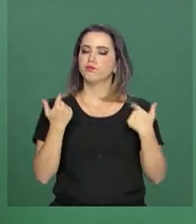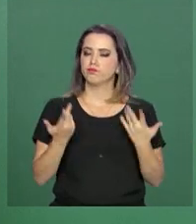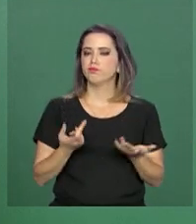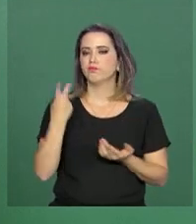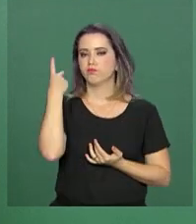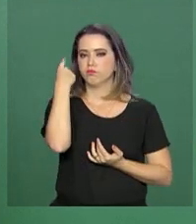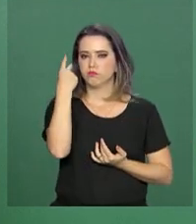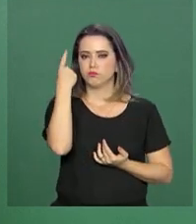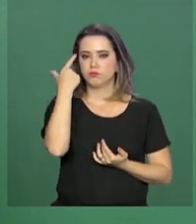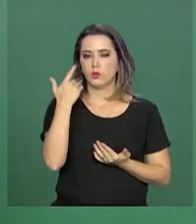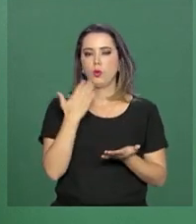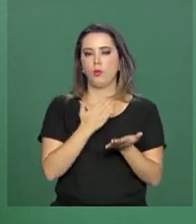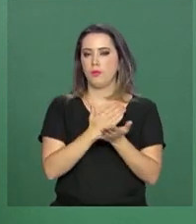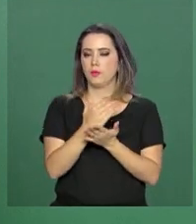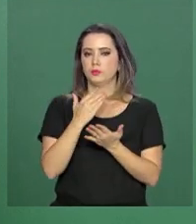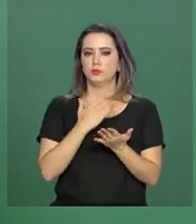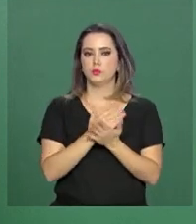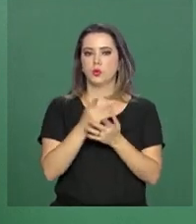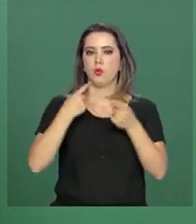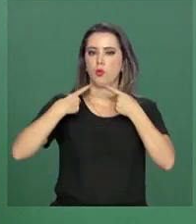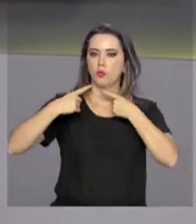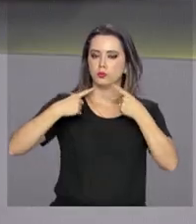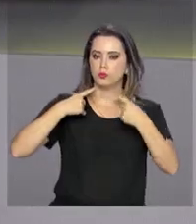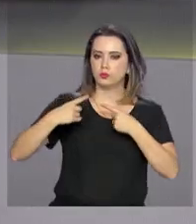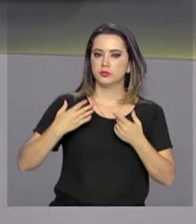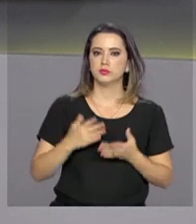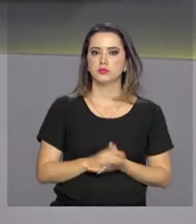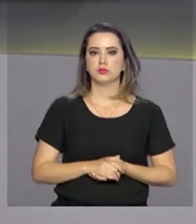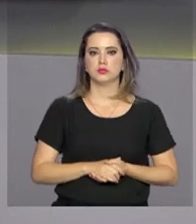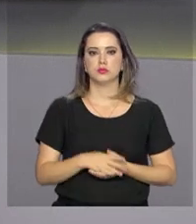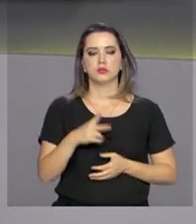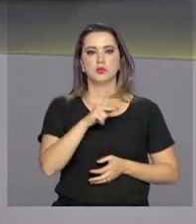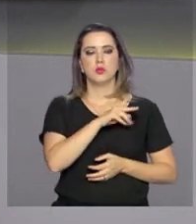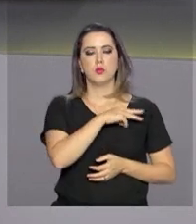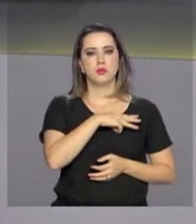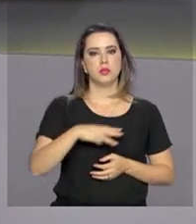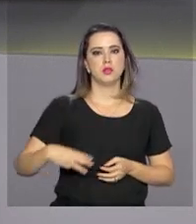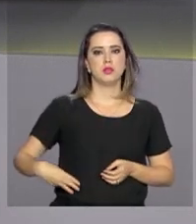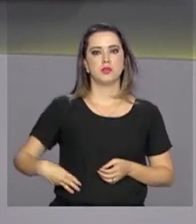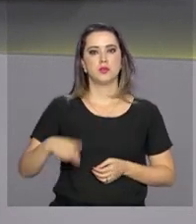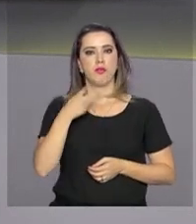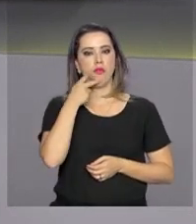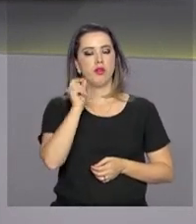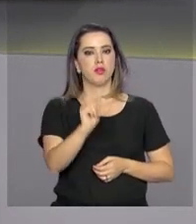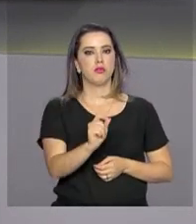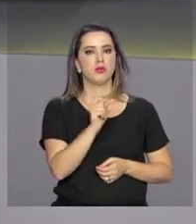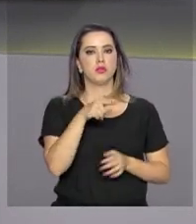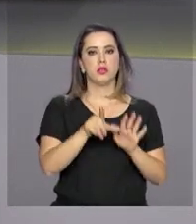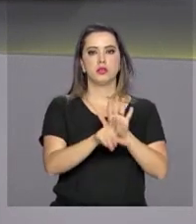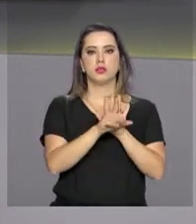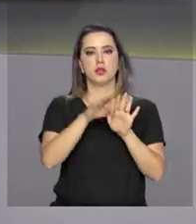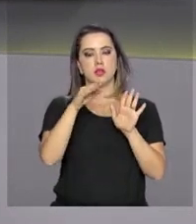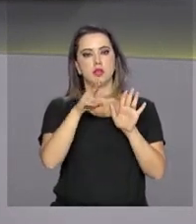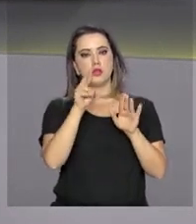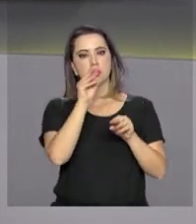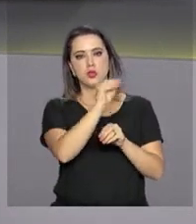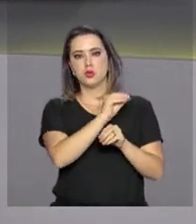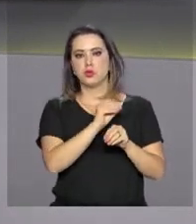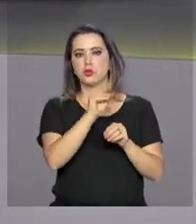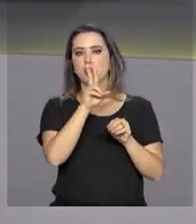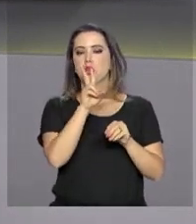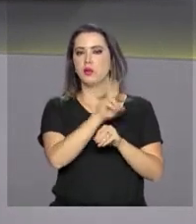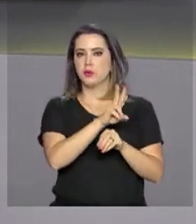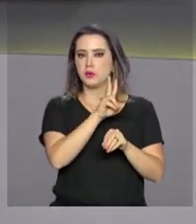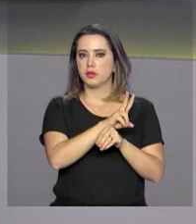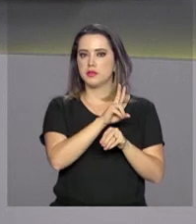por matéria prima o diabo o ministro gilberto kassab disse que a lei de proteção de dados faz parte da